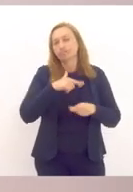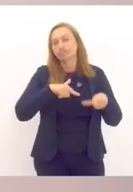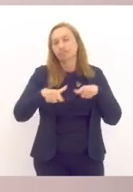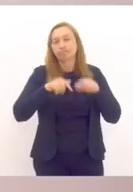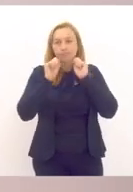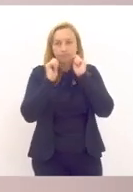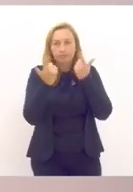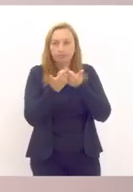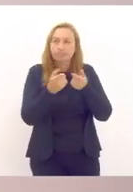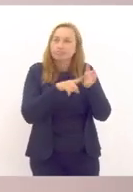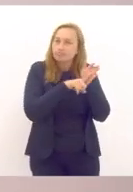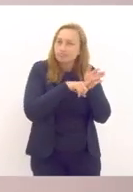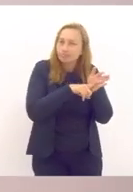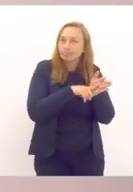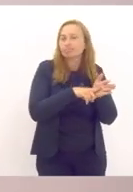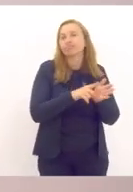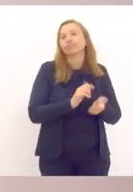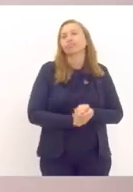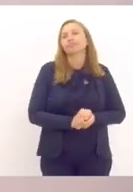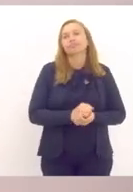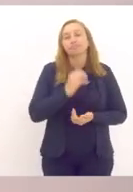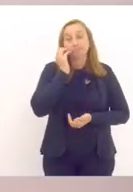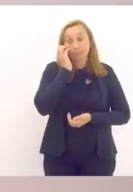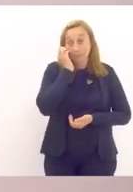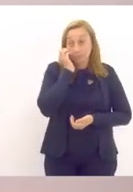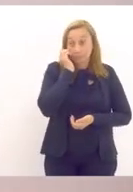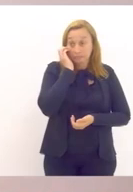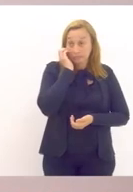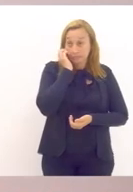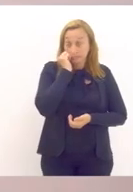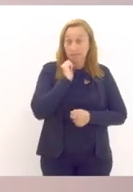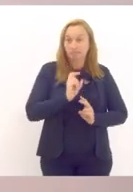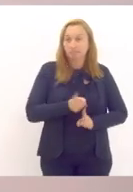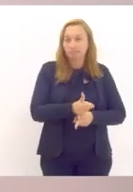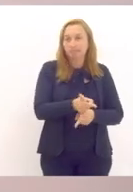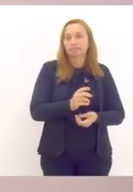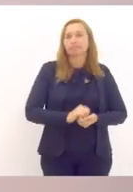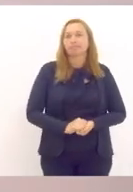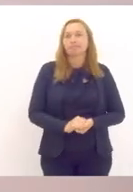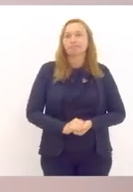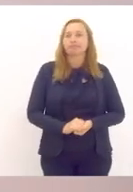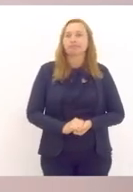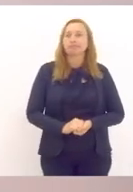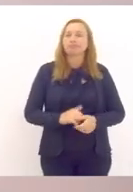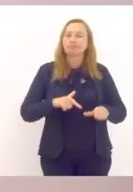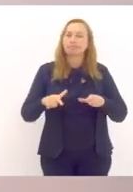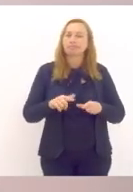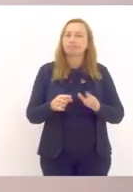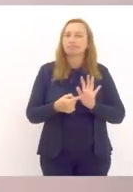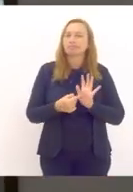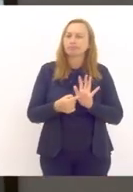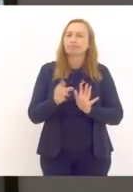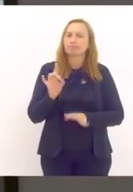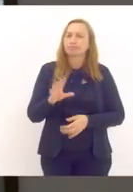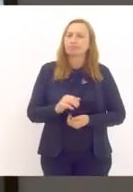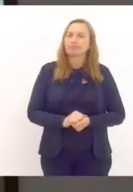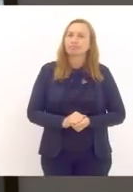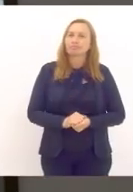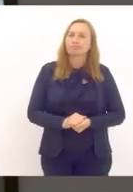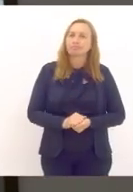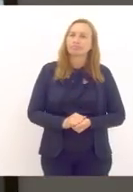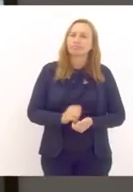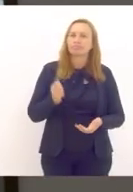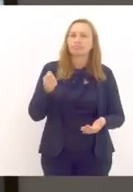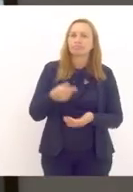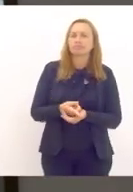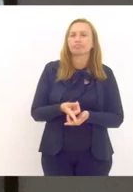fez de fiscalização e vamos continuar nessa toada. Vamos mostrar aqui só o fluxo de pagamento da